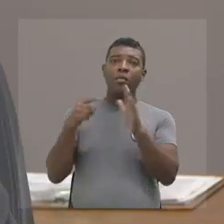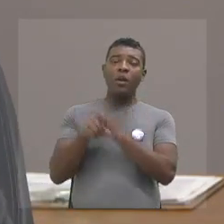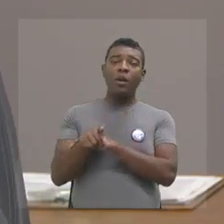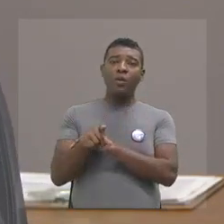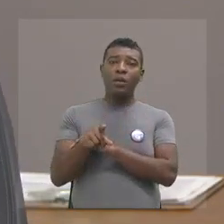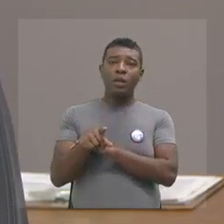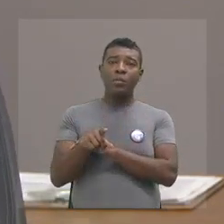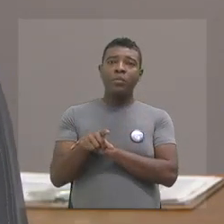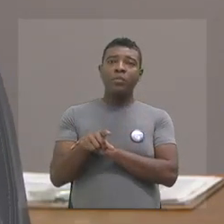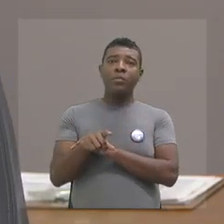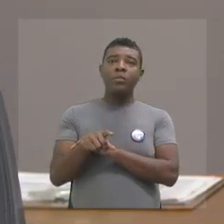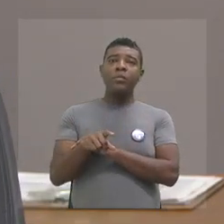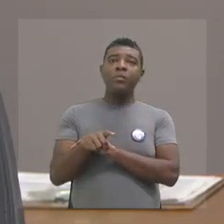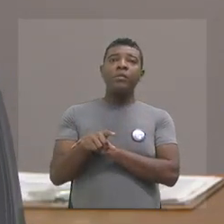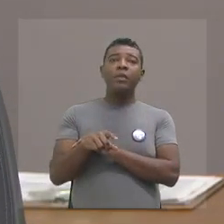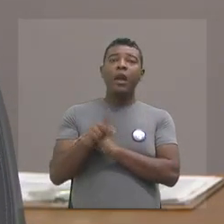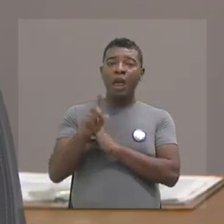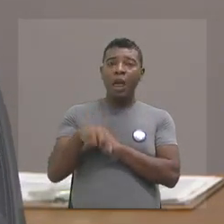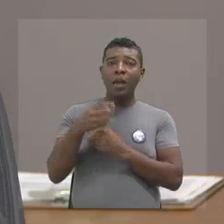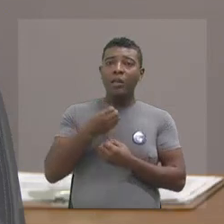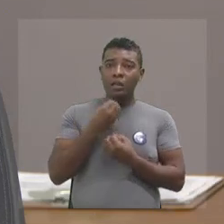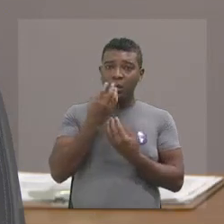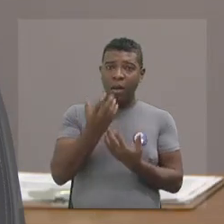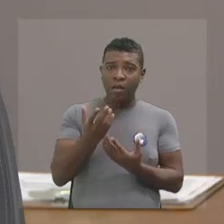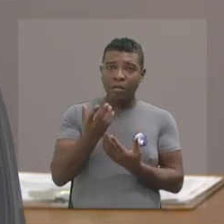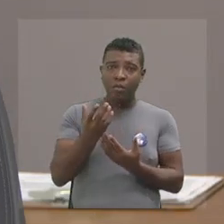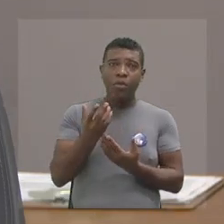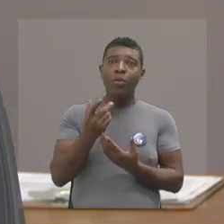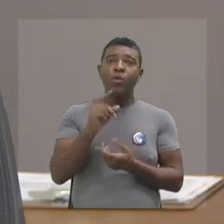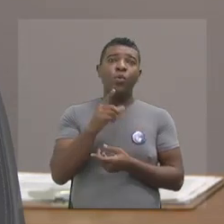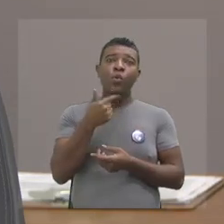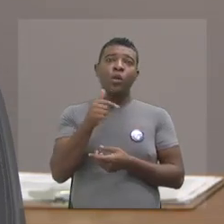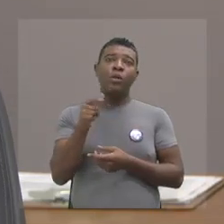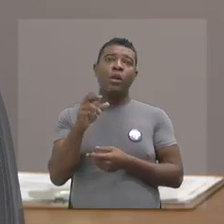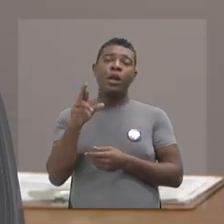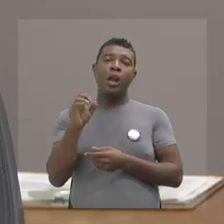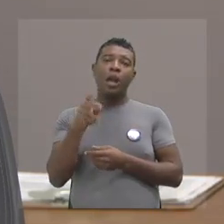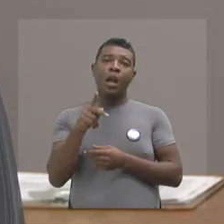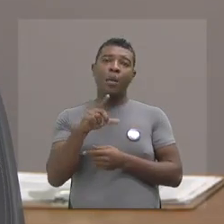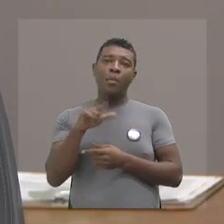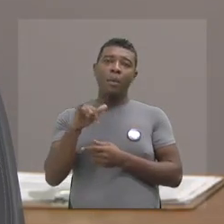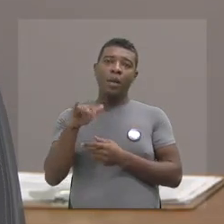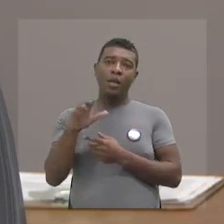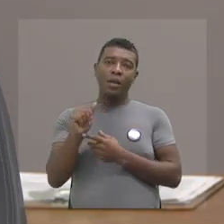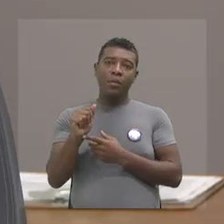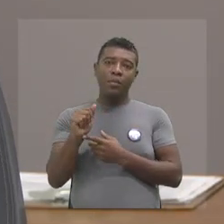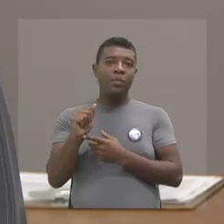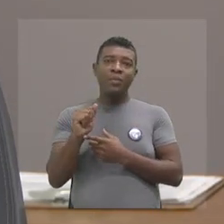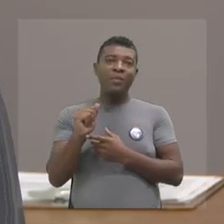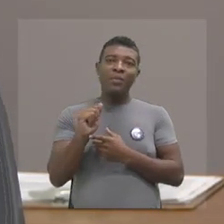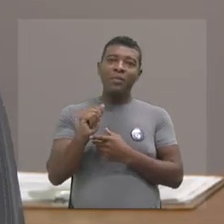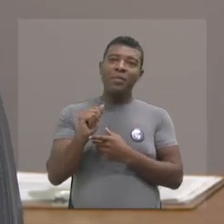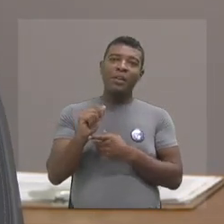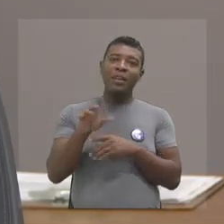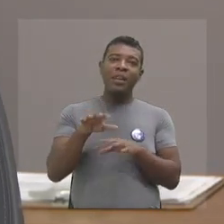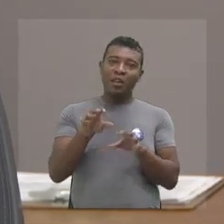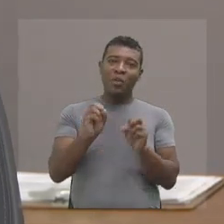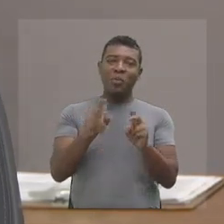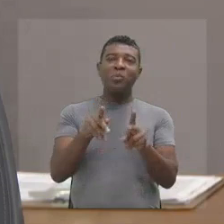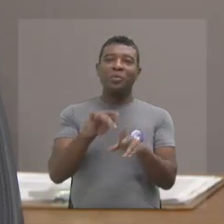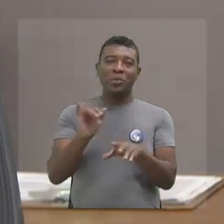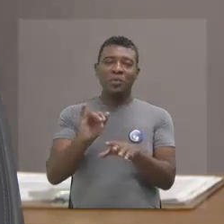Tito Mas é um desabafo aqui foi importante sem réplica nós tivemos aqui é isso sem reto tem problema não nós tivemos aqui